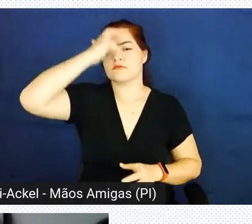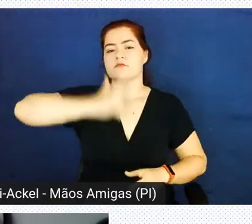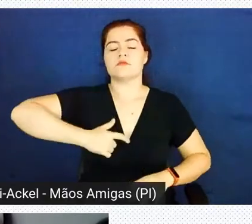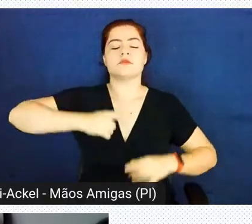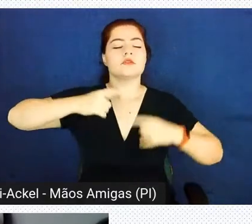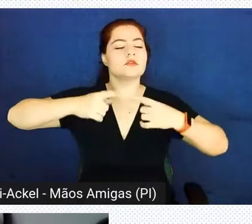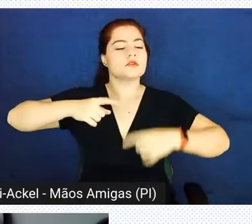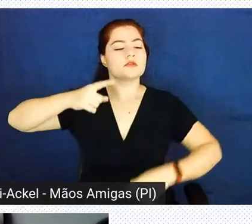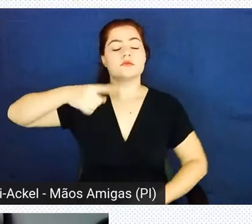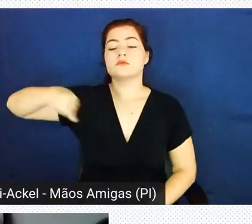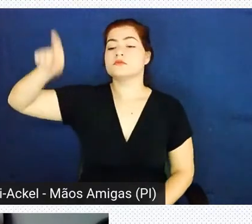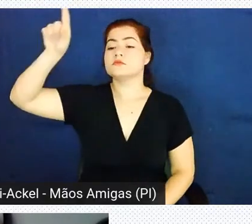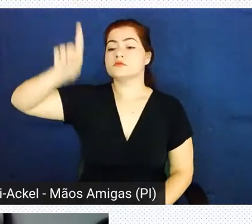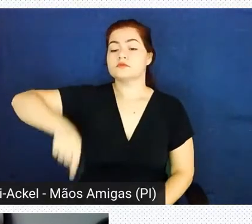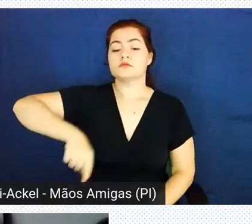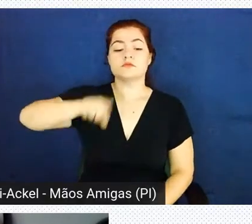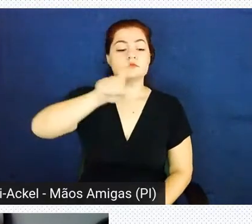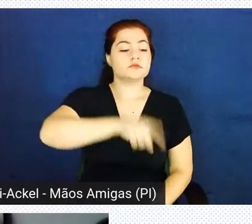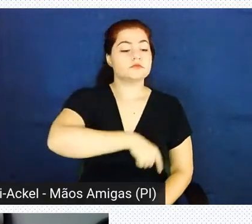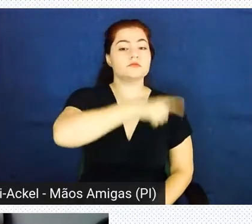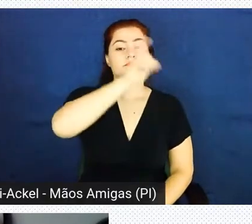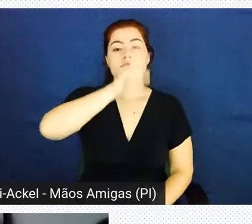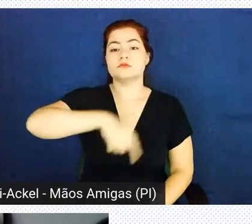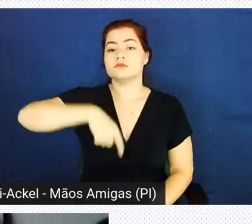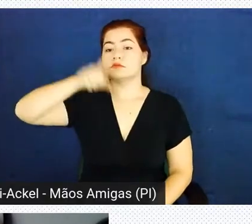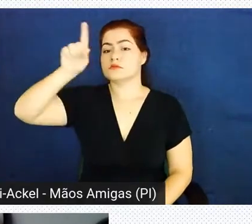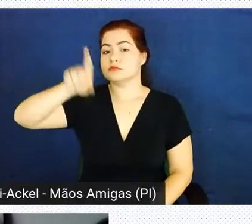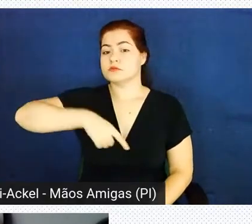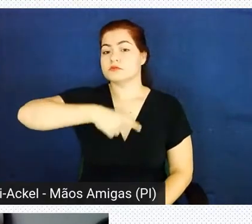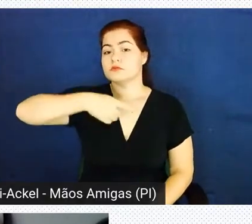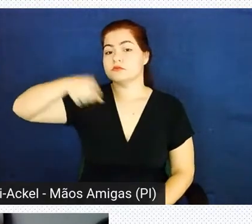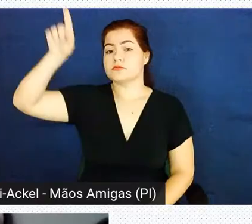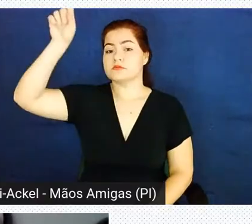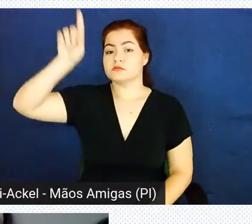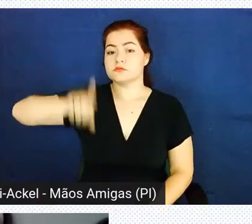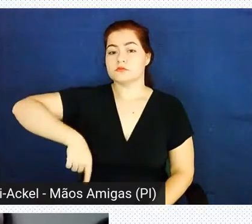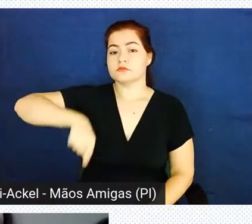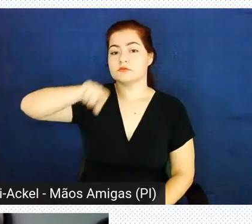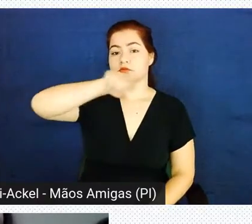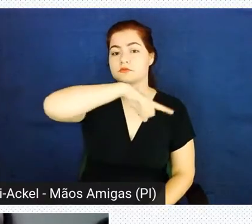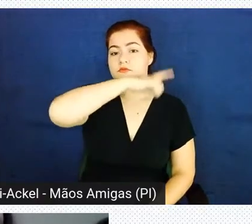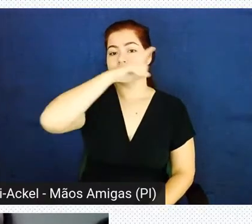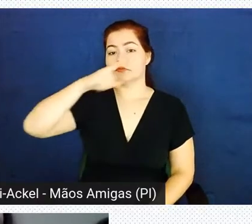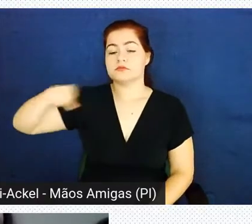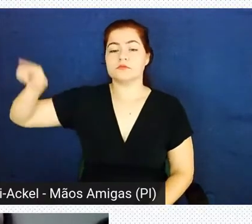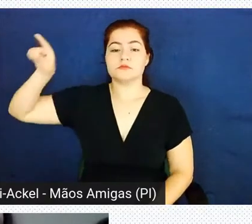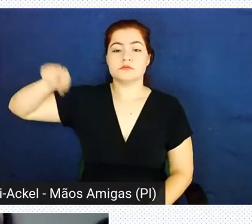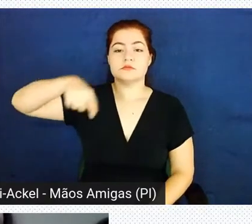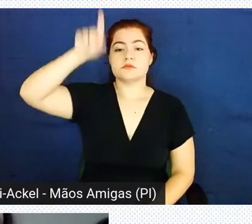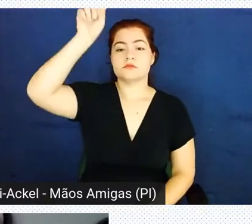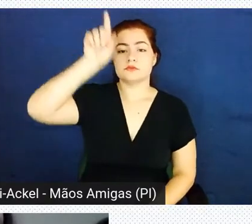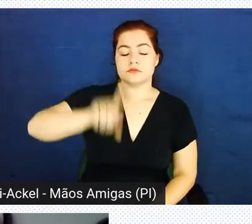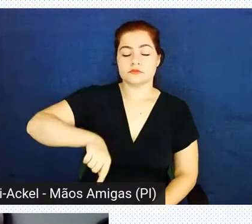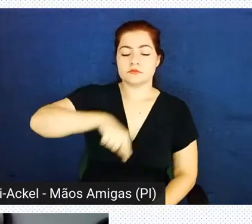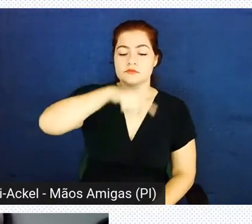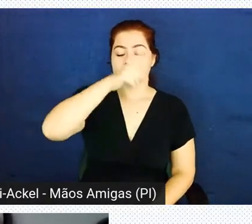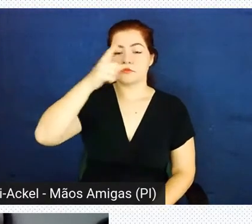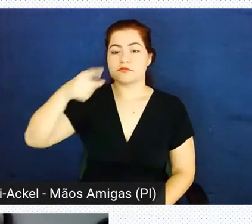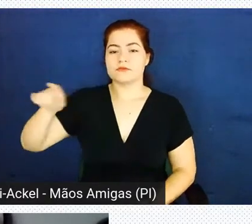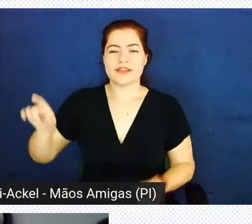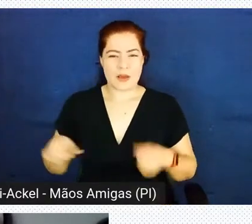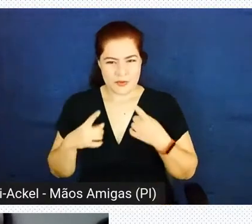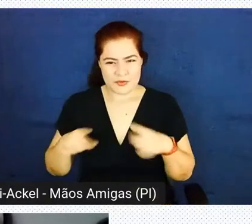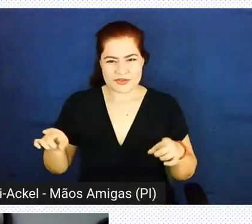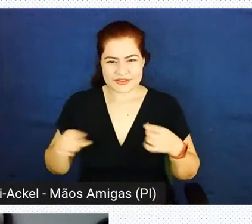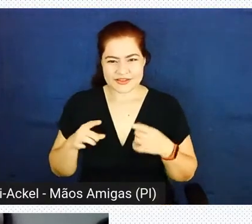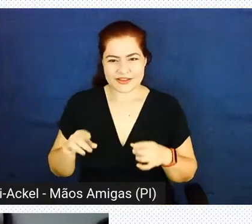a tocar as fibras, as notas suaves, as teclas suaves do nosso ser, para que a